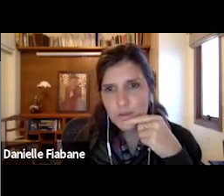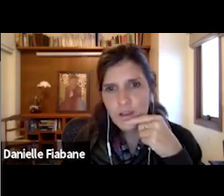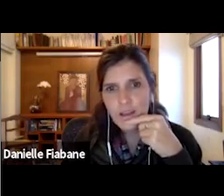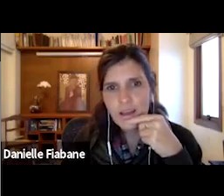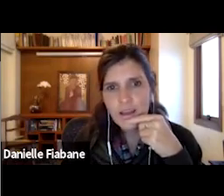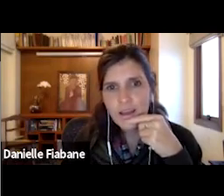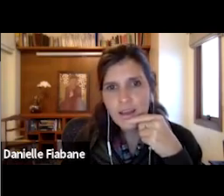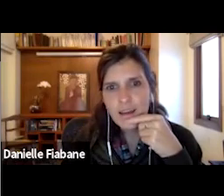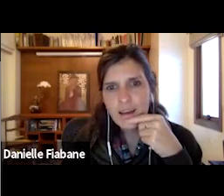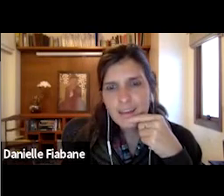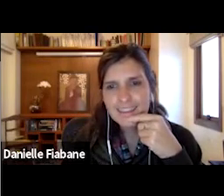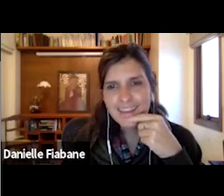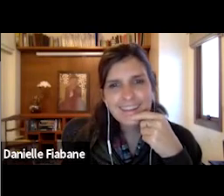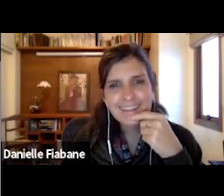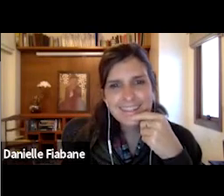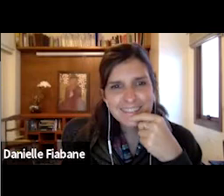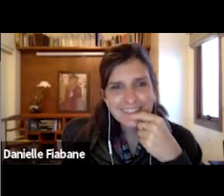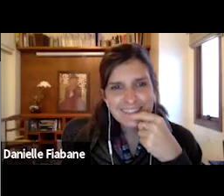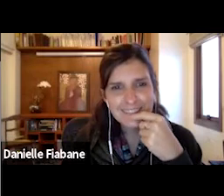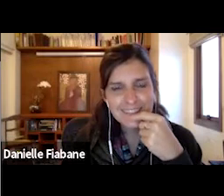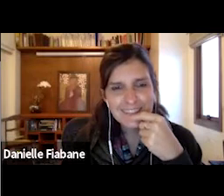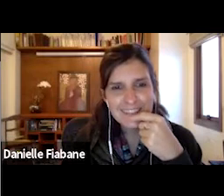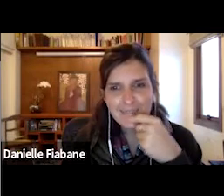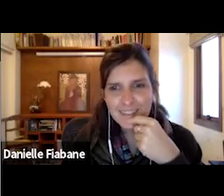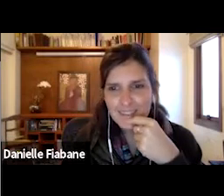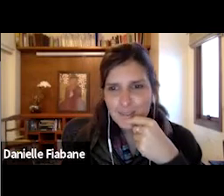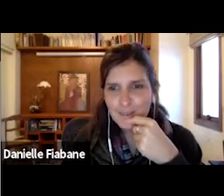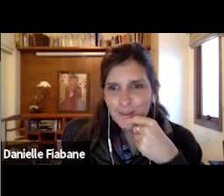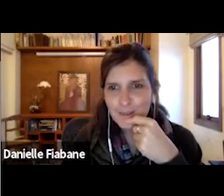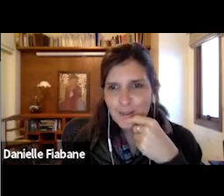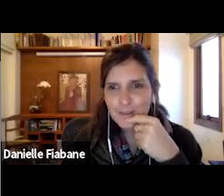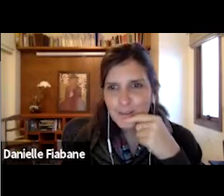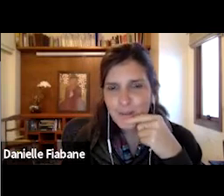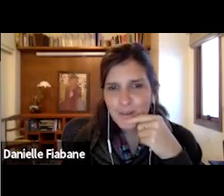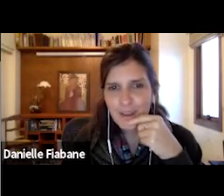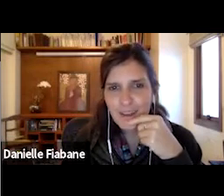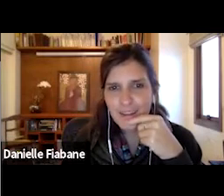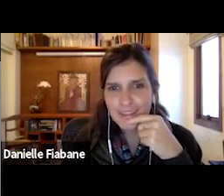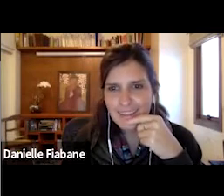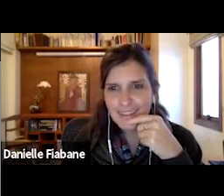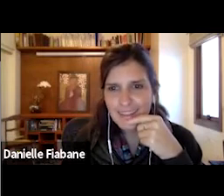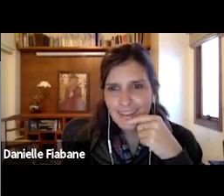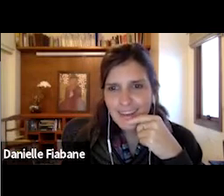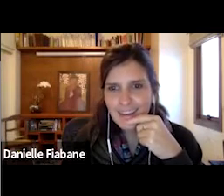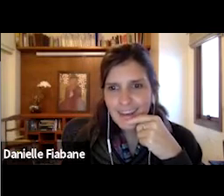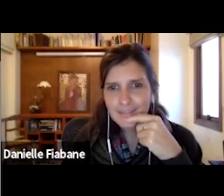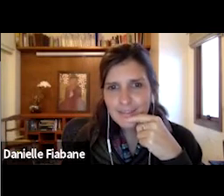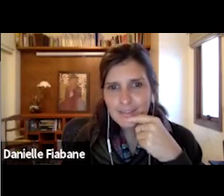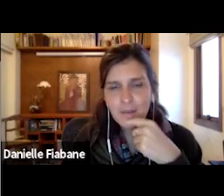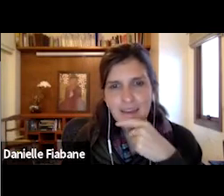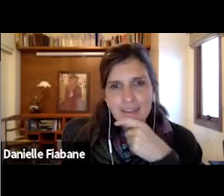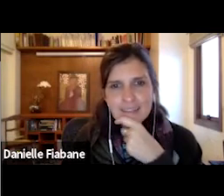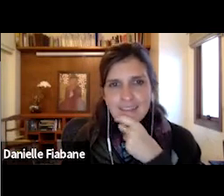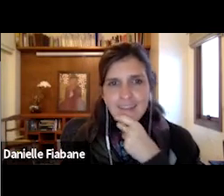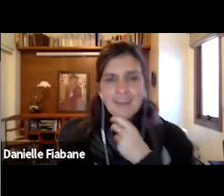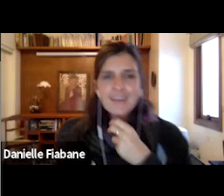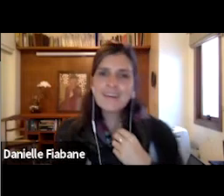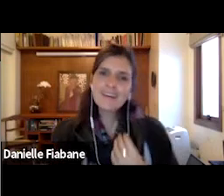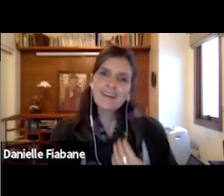todos. A lista é grande, isso deixa a gente bastante orgulhoso. Espero que ela cresça cada vez